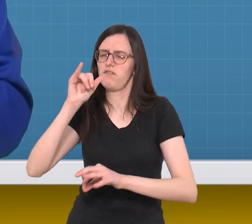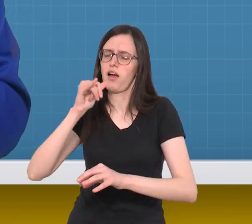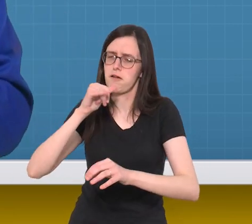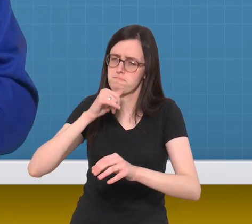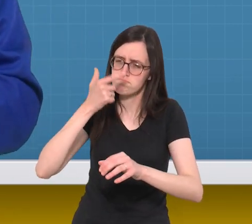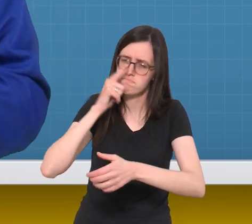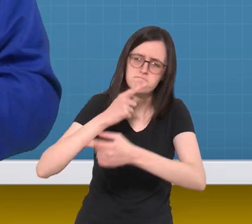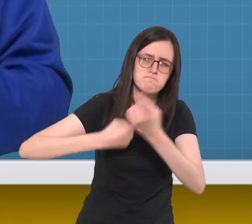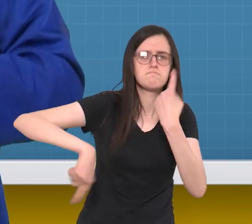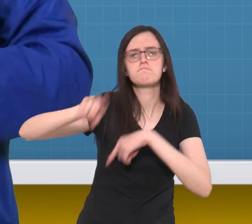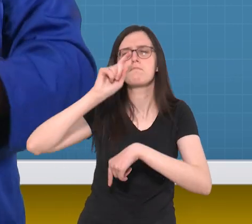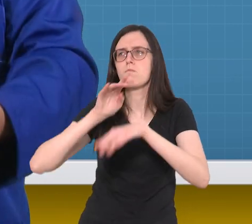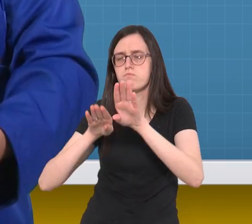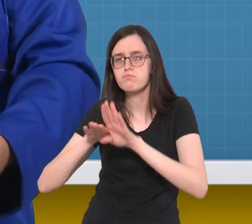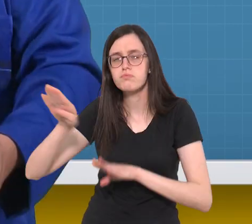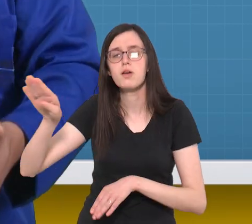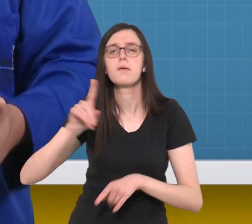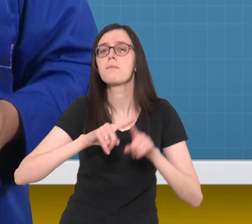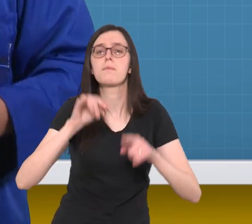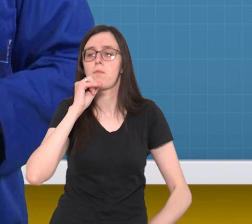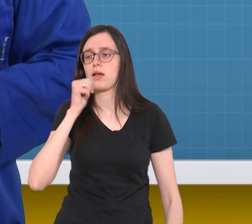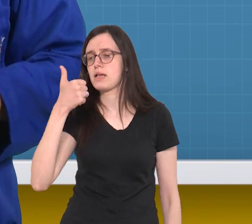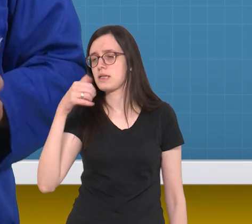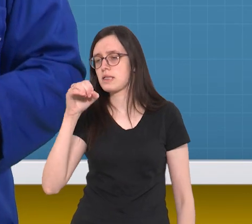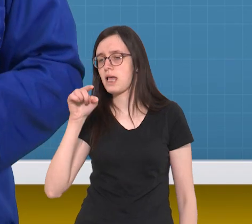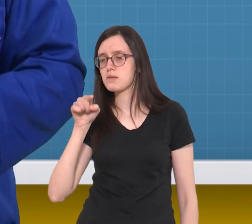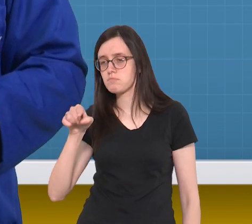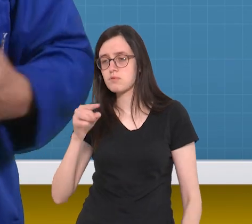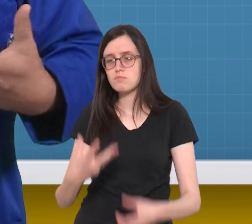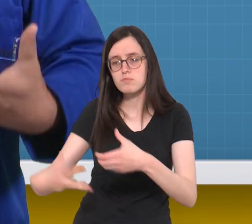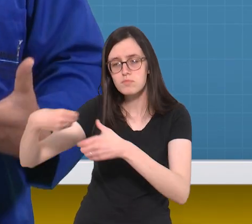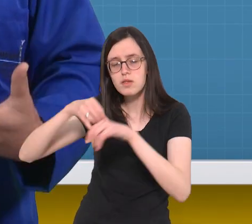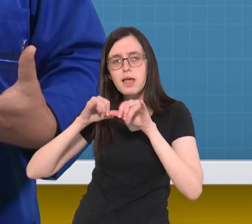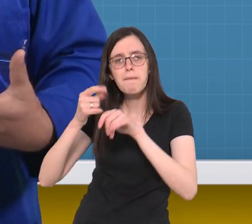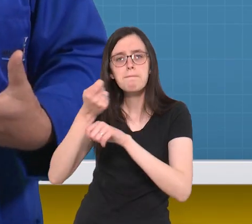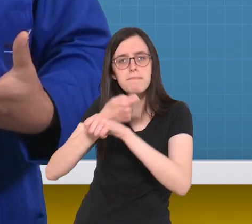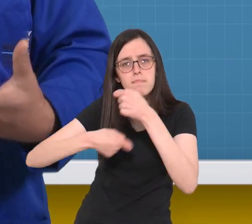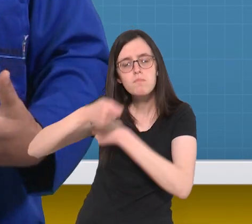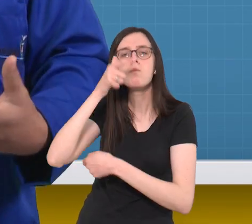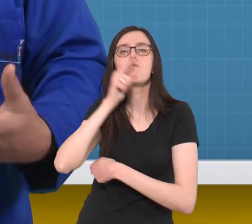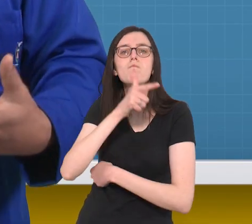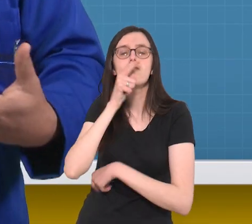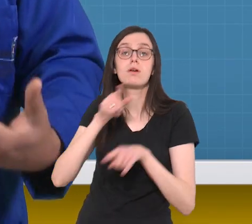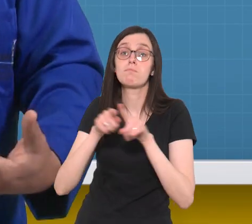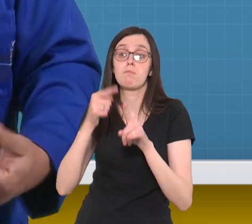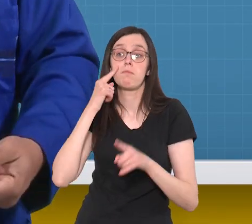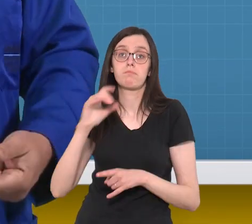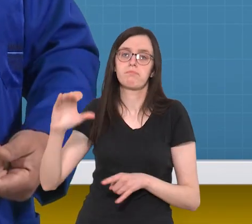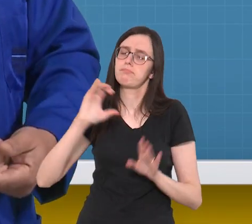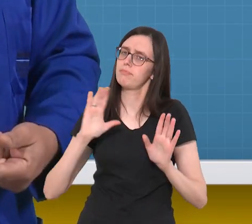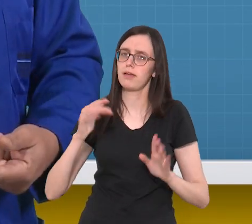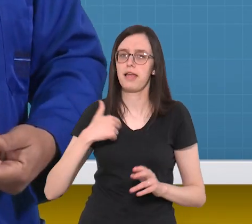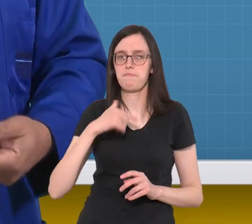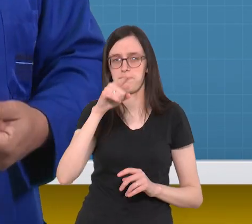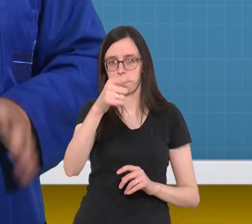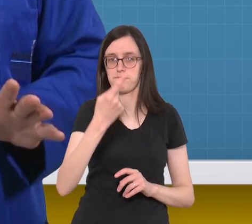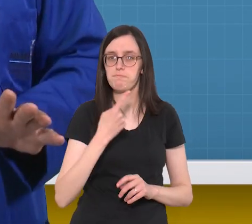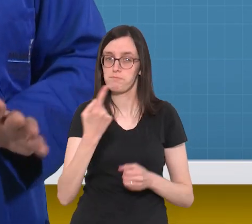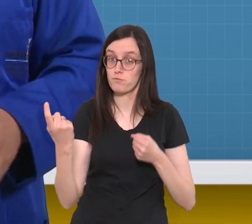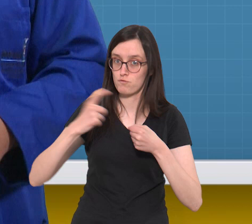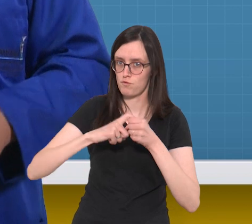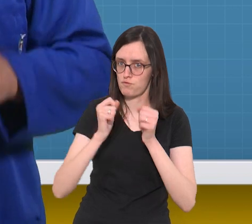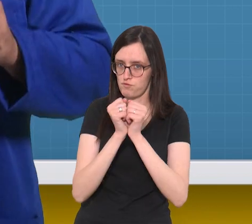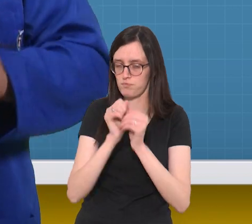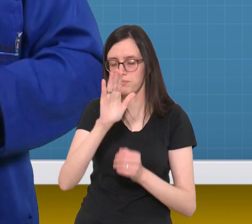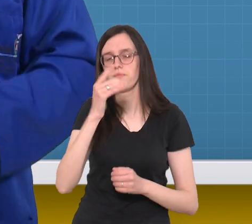vão se recuperar, e vamos investir esses 10 mil no mercado financeiro para ver se a gente ganha algum dinheiro também. Eu e você somos